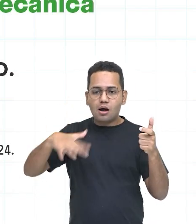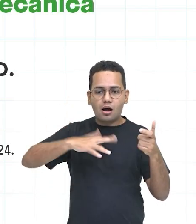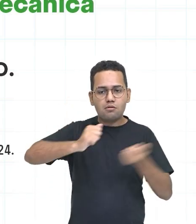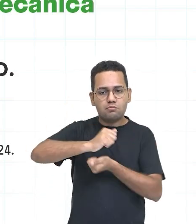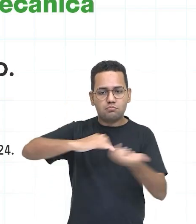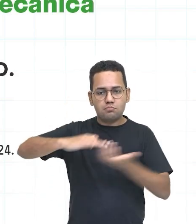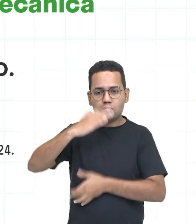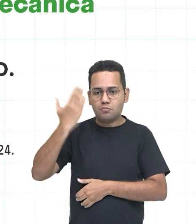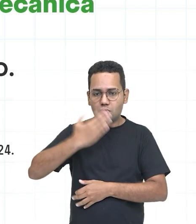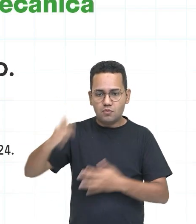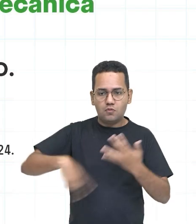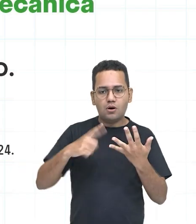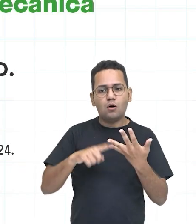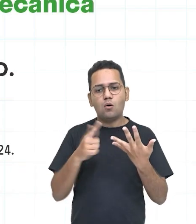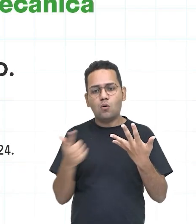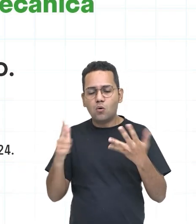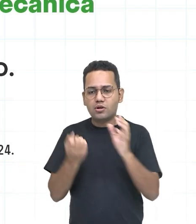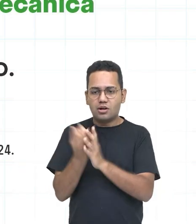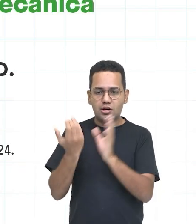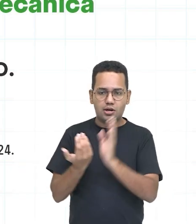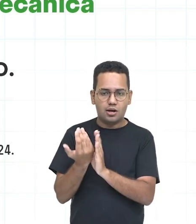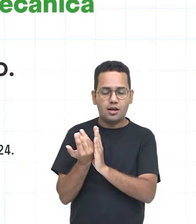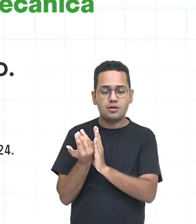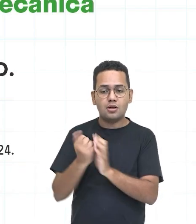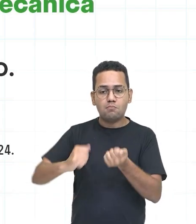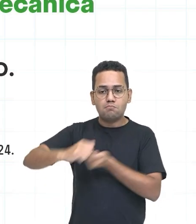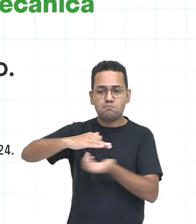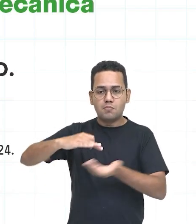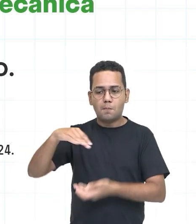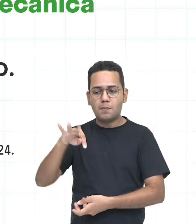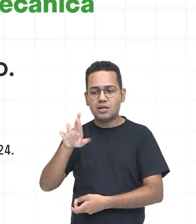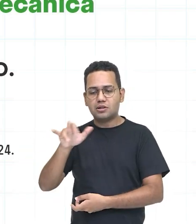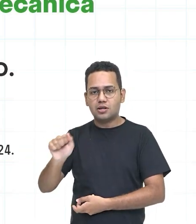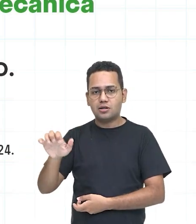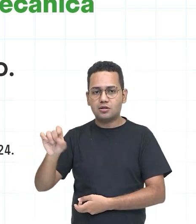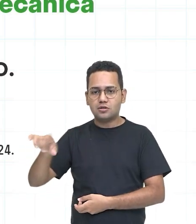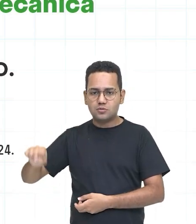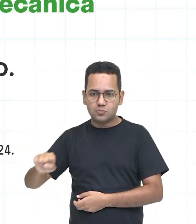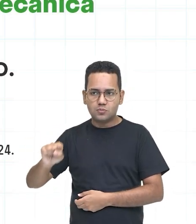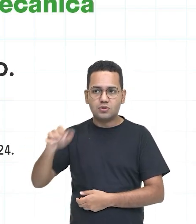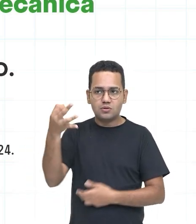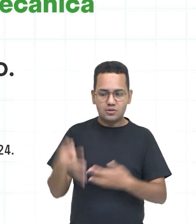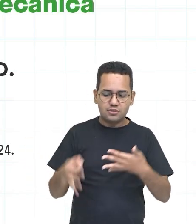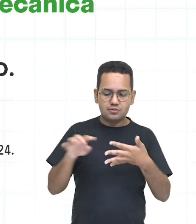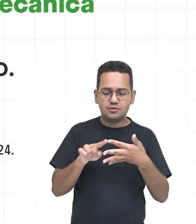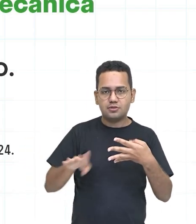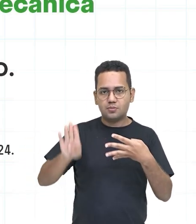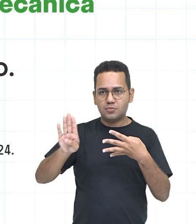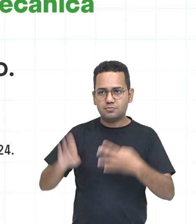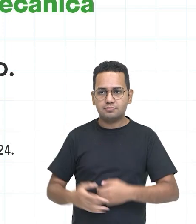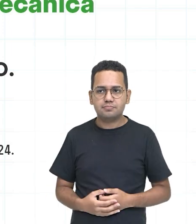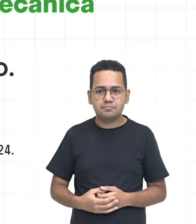matéria escura. Então, a resposta correta, letra B, reconciliar a relatividade geral com a mecânica quântica.